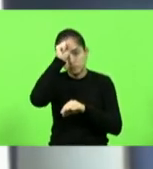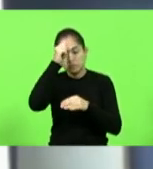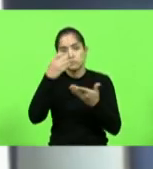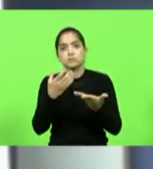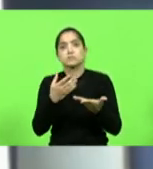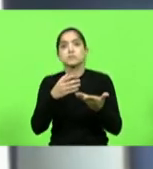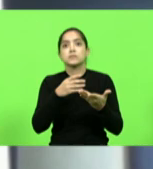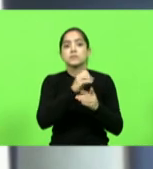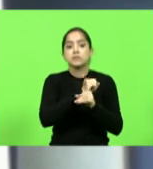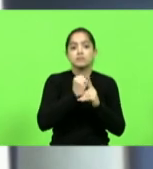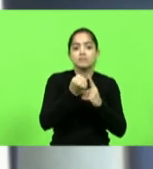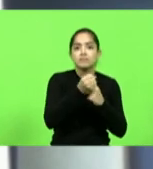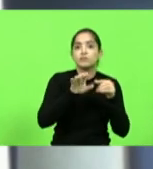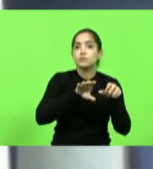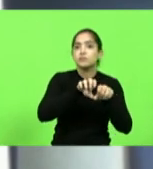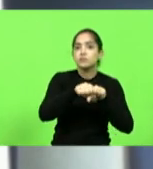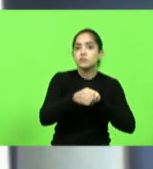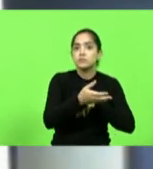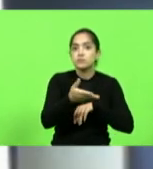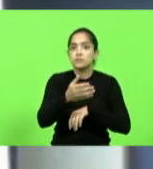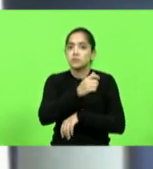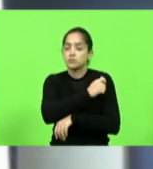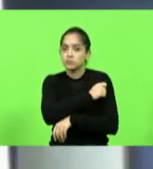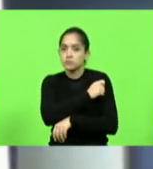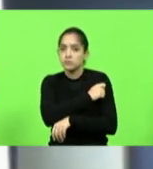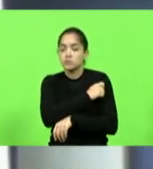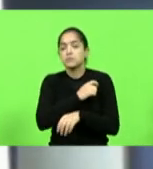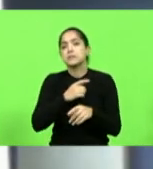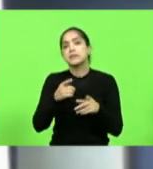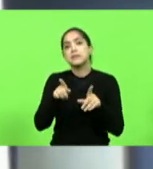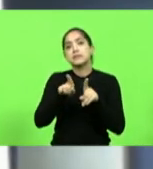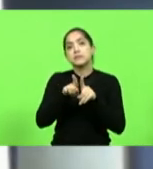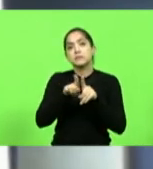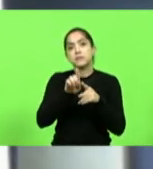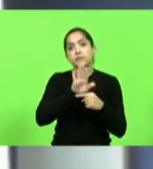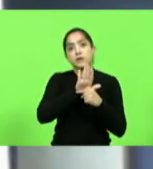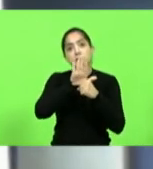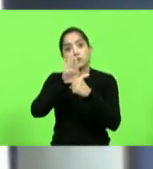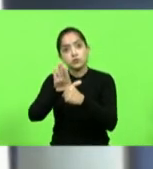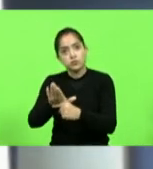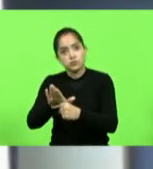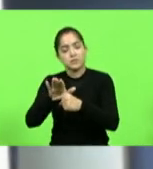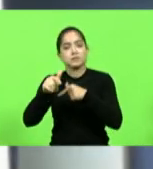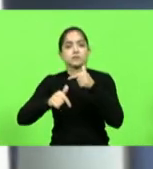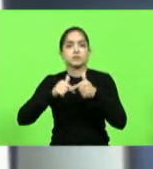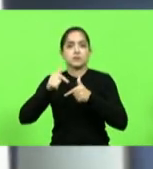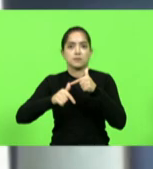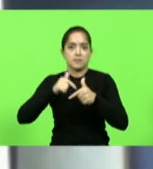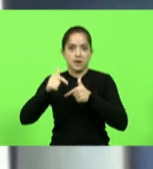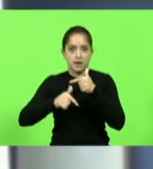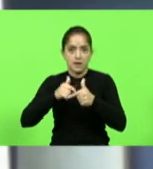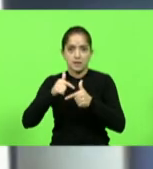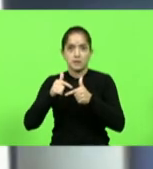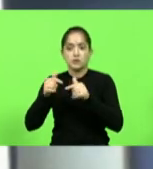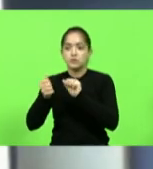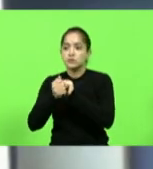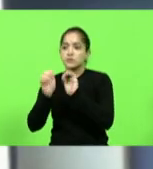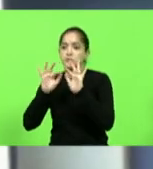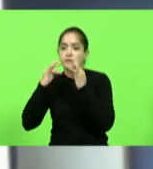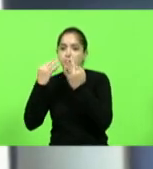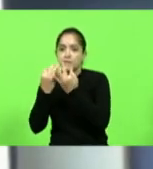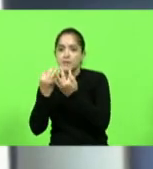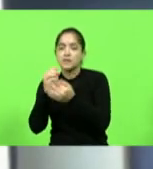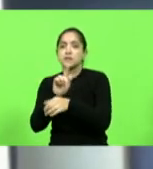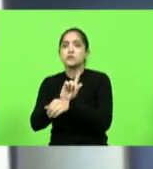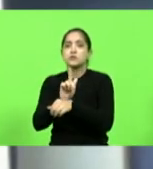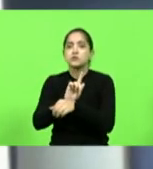nossos estudantes, e também ela vai ajudar no trabalho direto, junto às famílias, gestores,